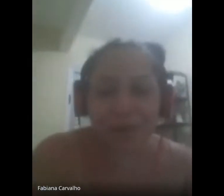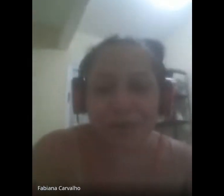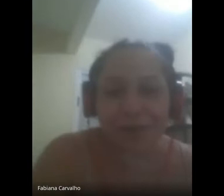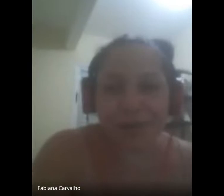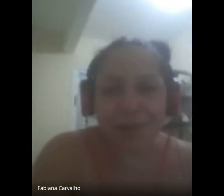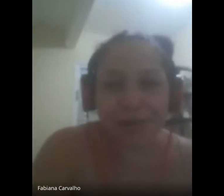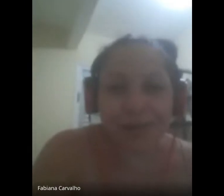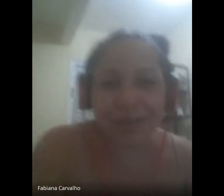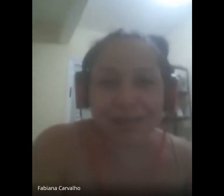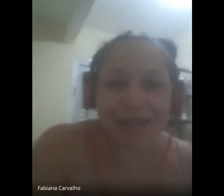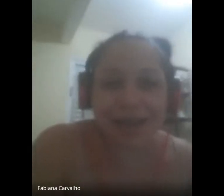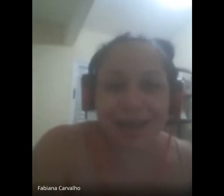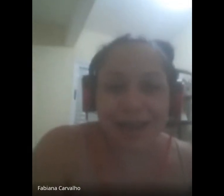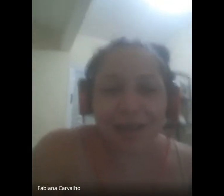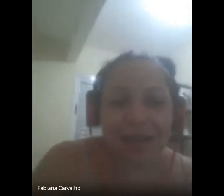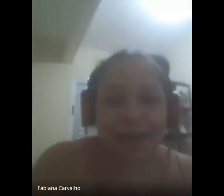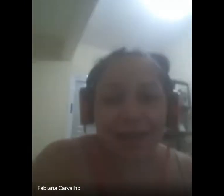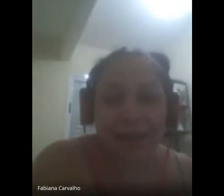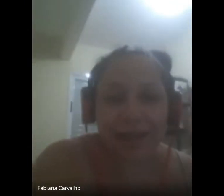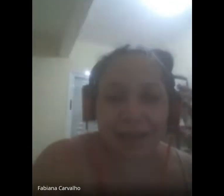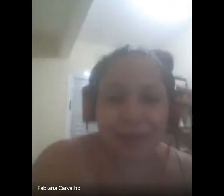Boa noite a todos e todas.